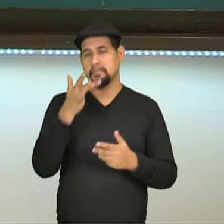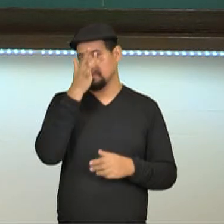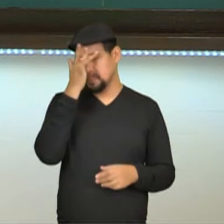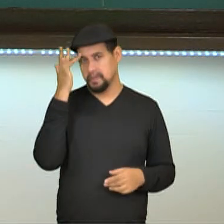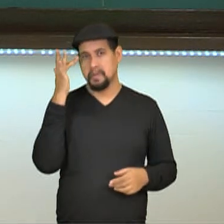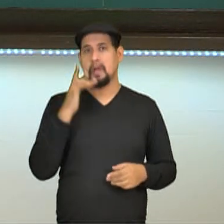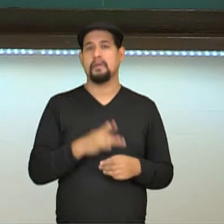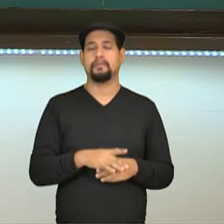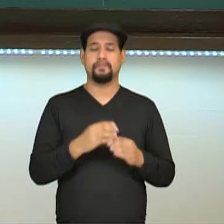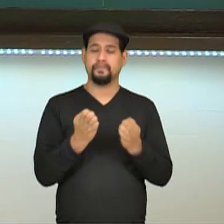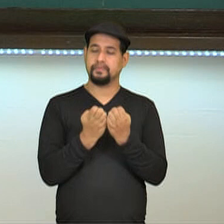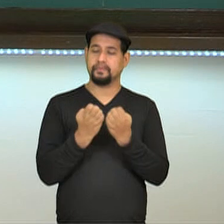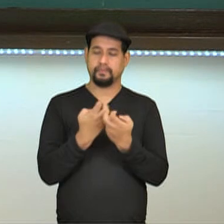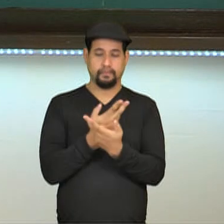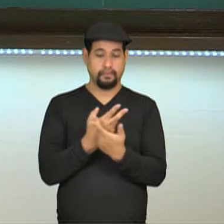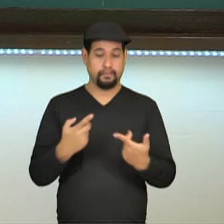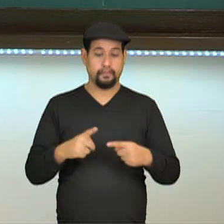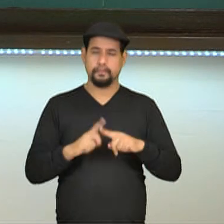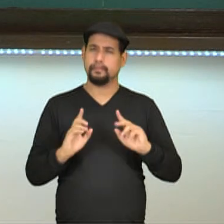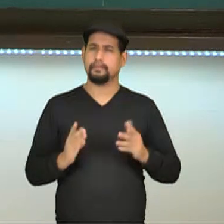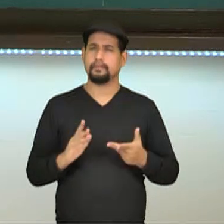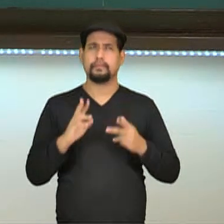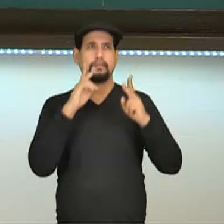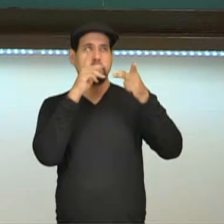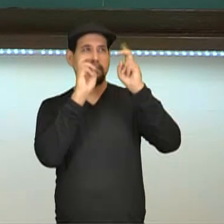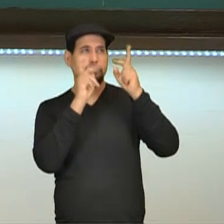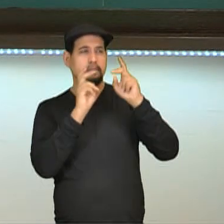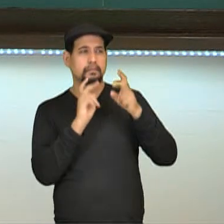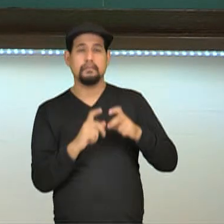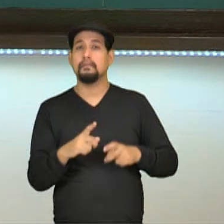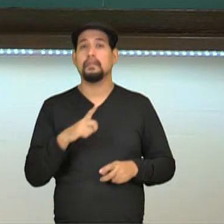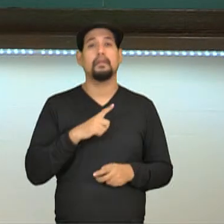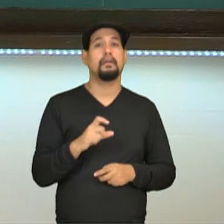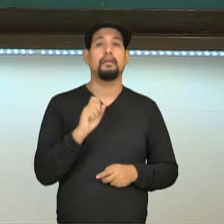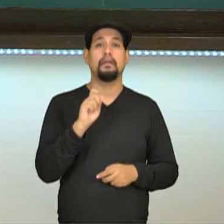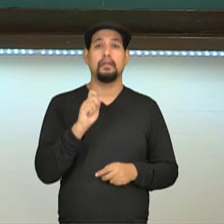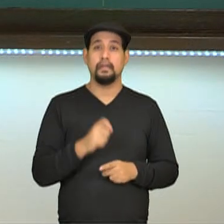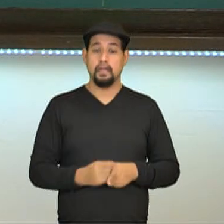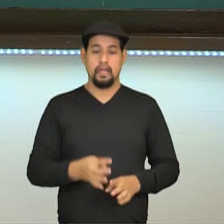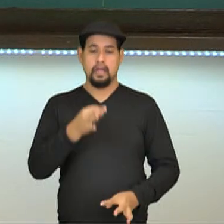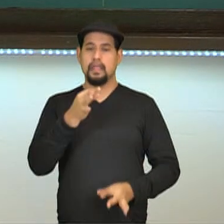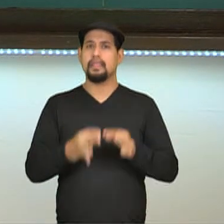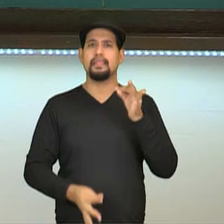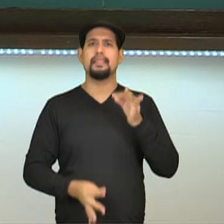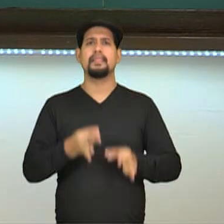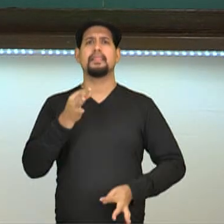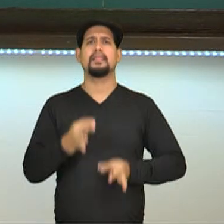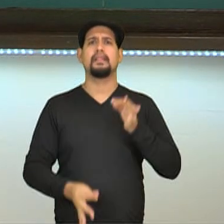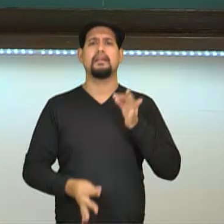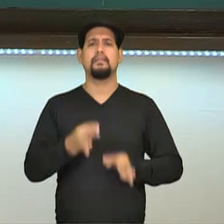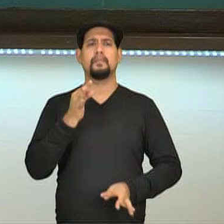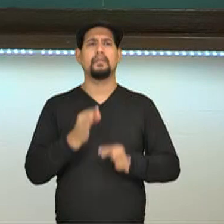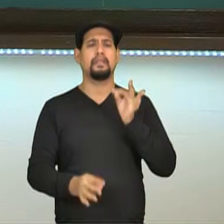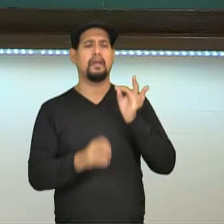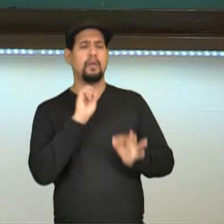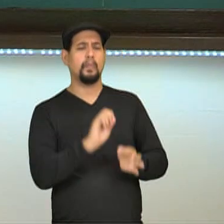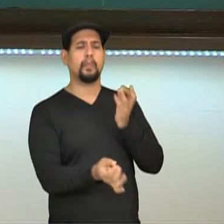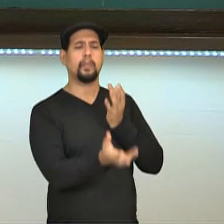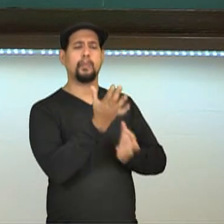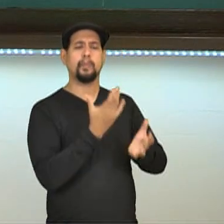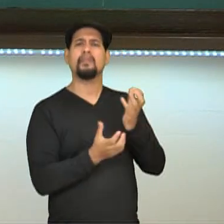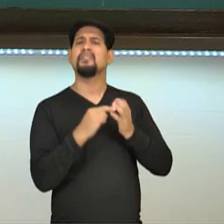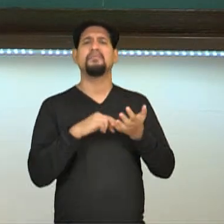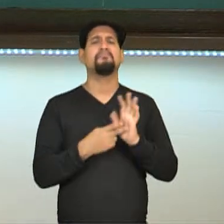protestantes, né? E agora a gente vai perceber que eles criaram o Tribunal da Inquisição. Qual era o propósito do Tribunal